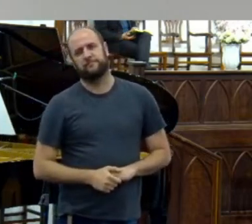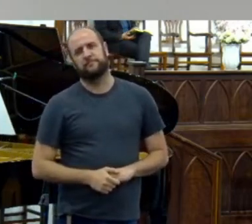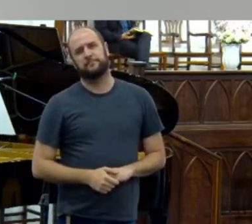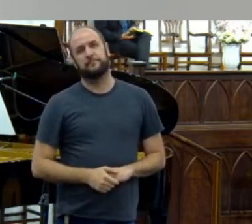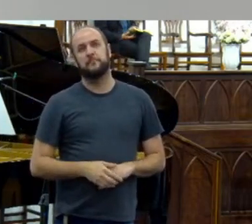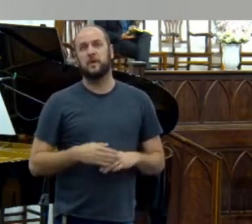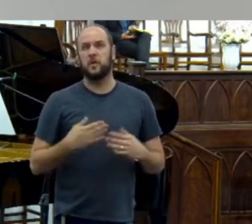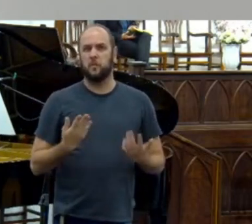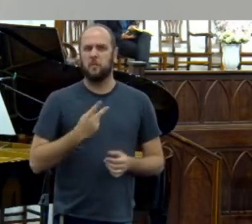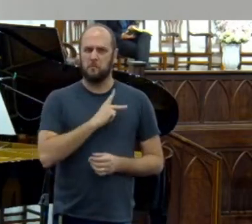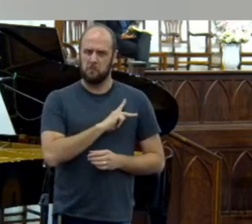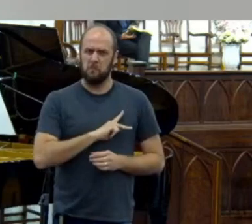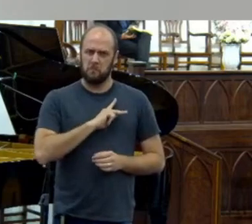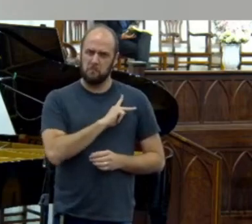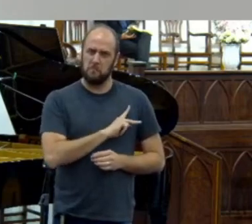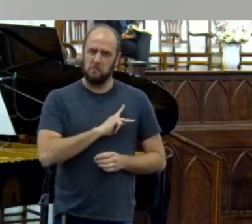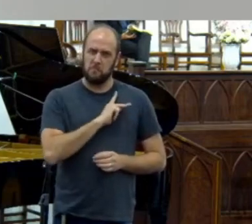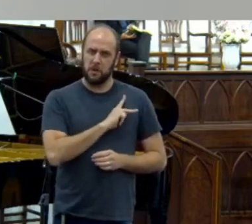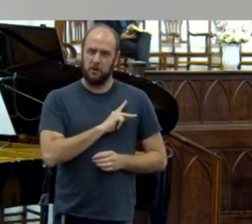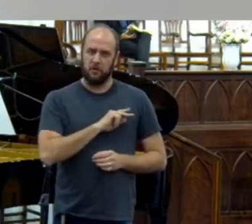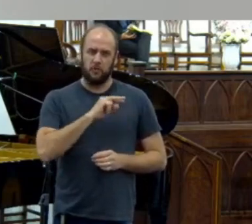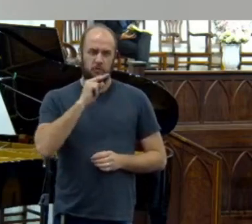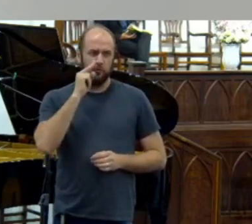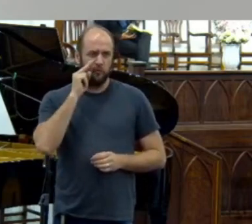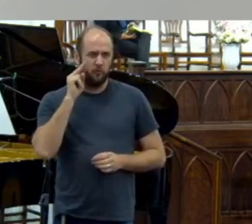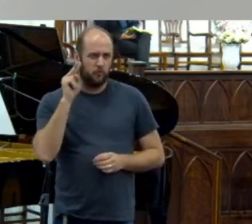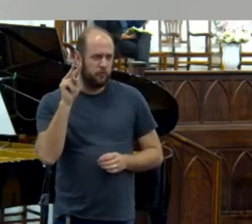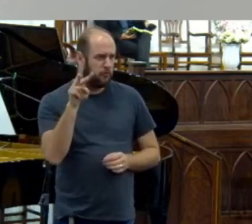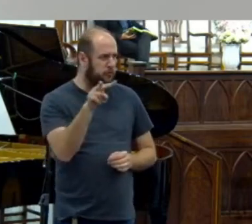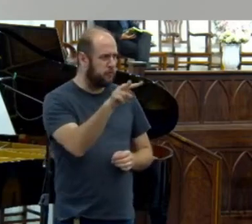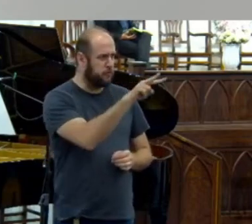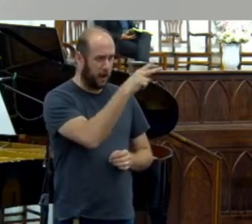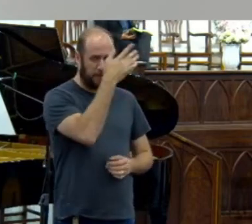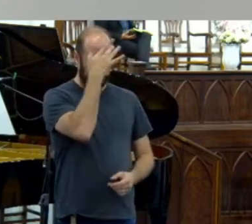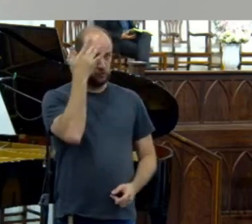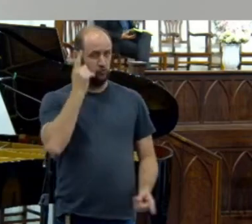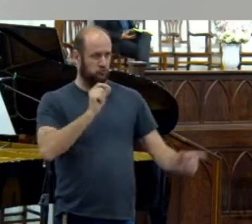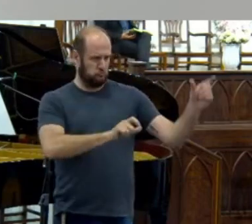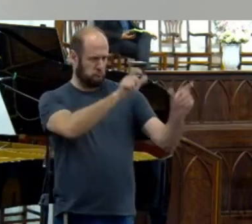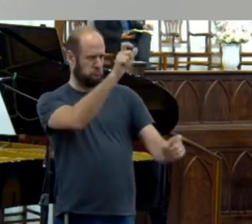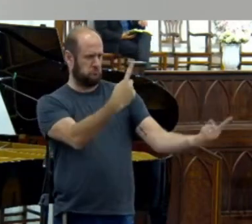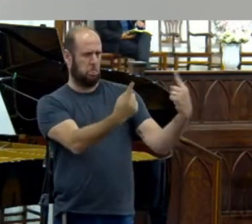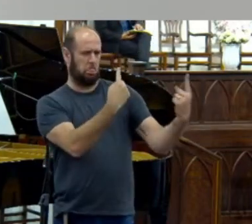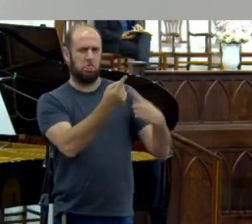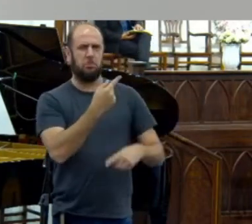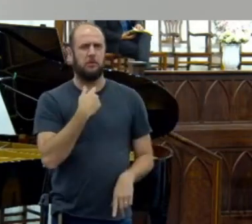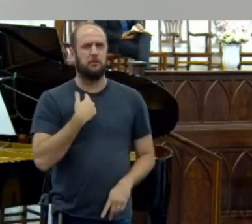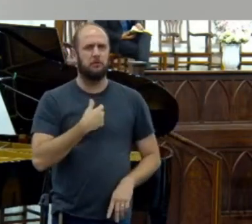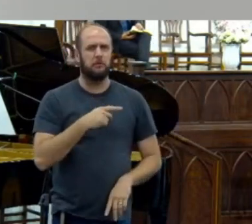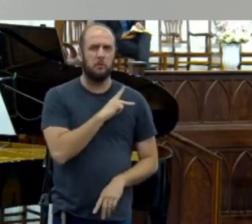Então Paulo, olhando para os seus objetores, pergunta assim: